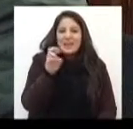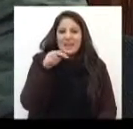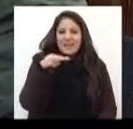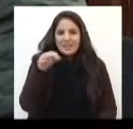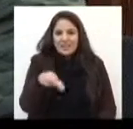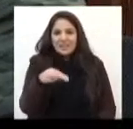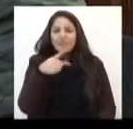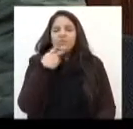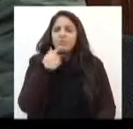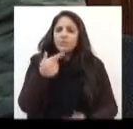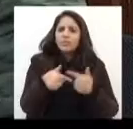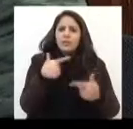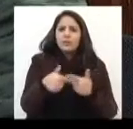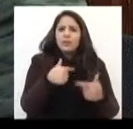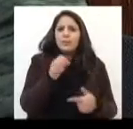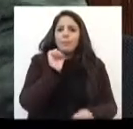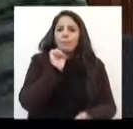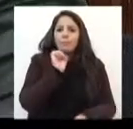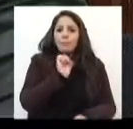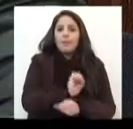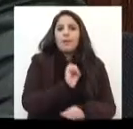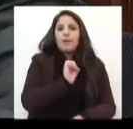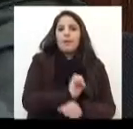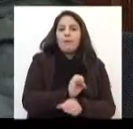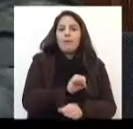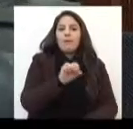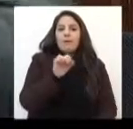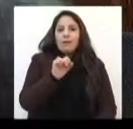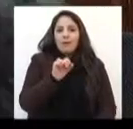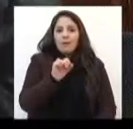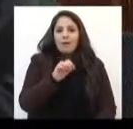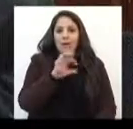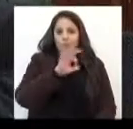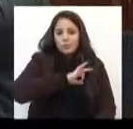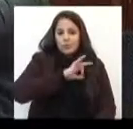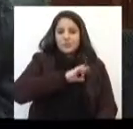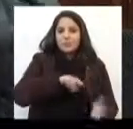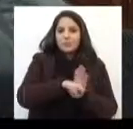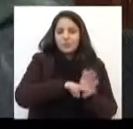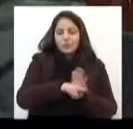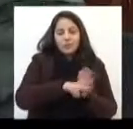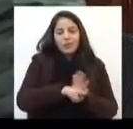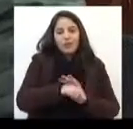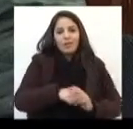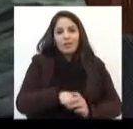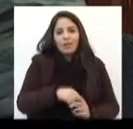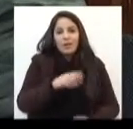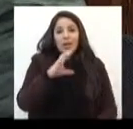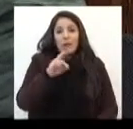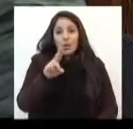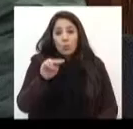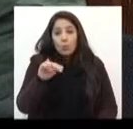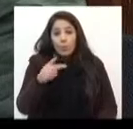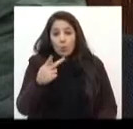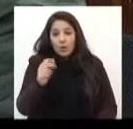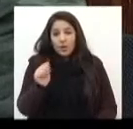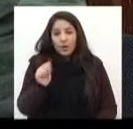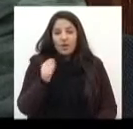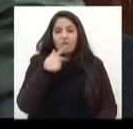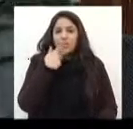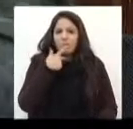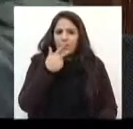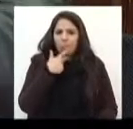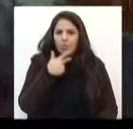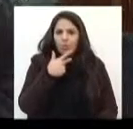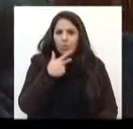dizendo que trabalhou para paralisar a Lava Jato. É a voz do Cunha dizendo que tinha combinado